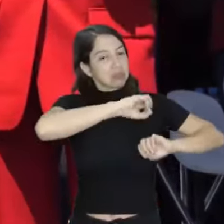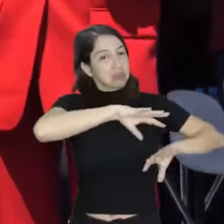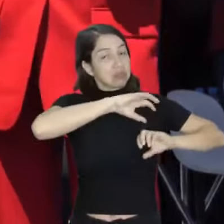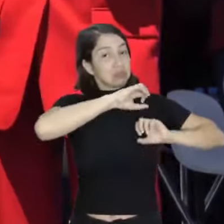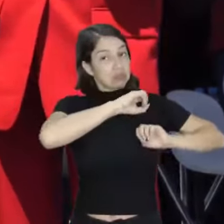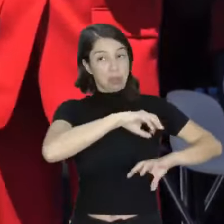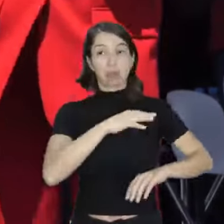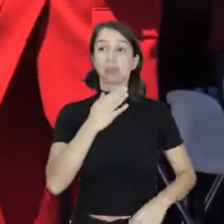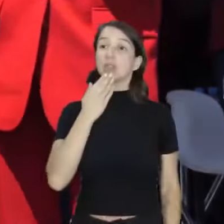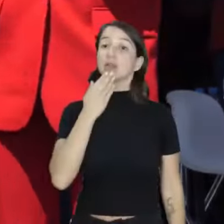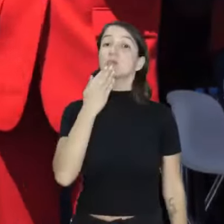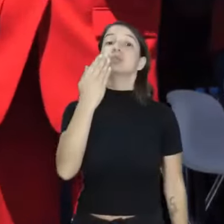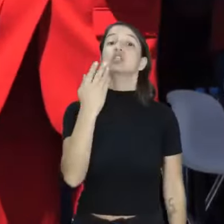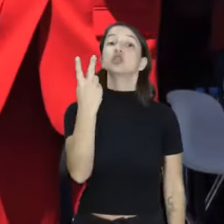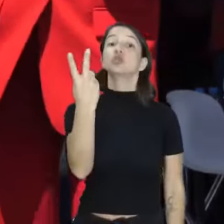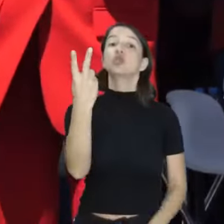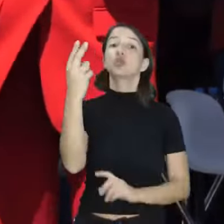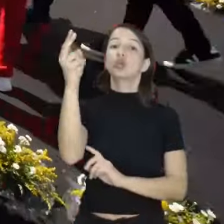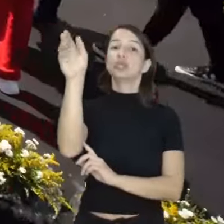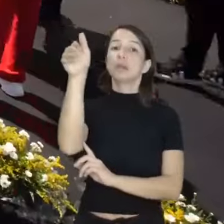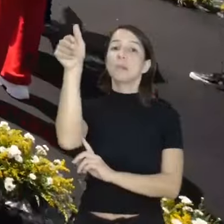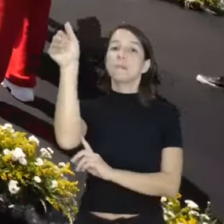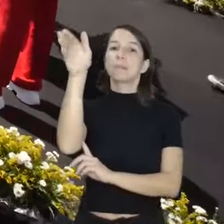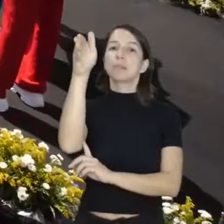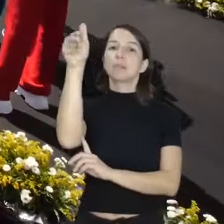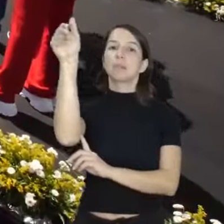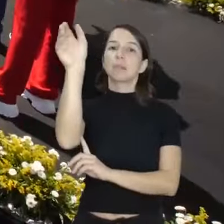porque normalmente...